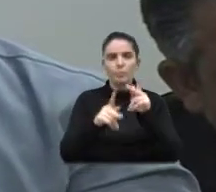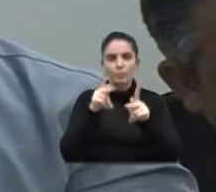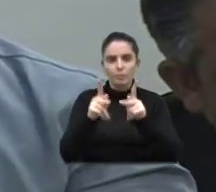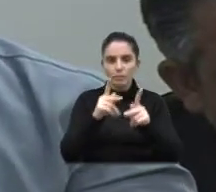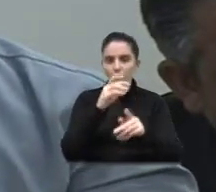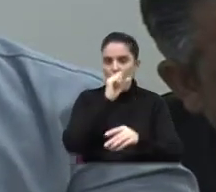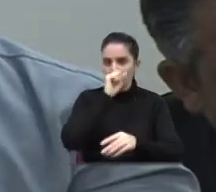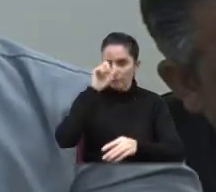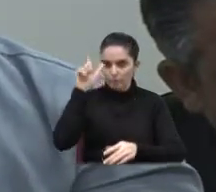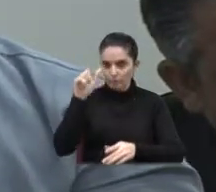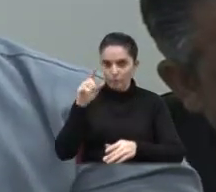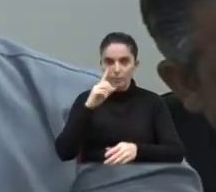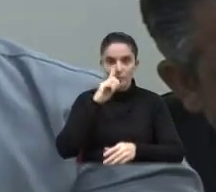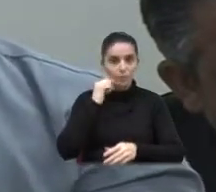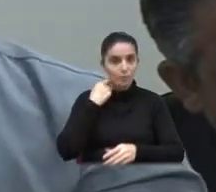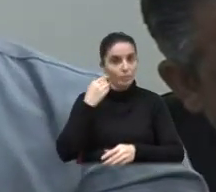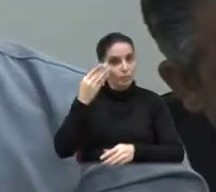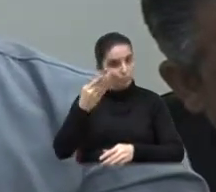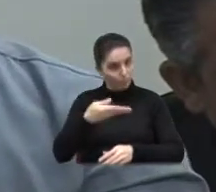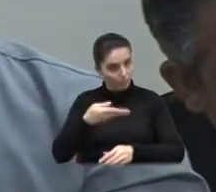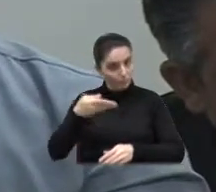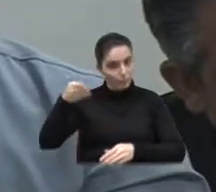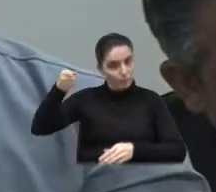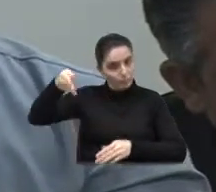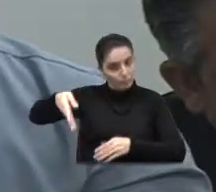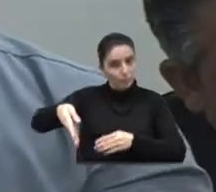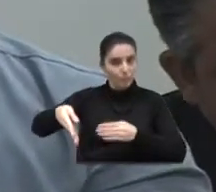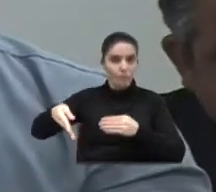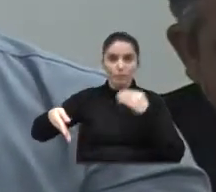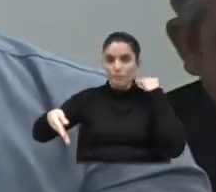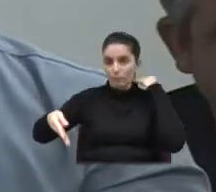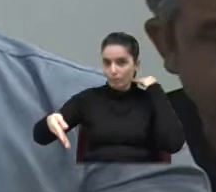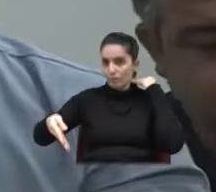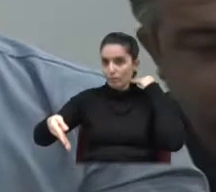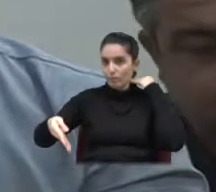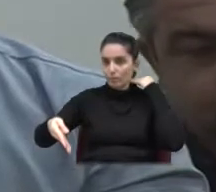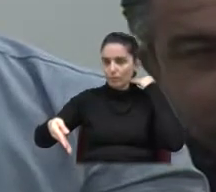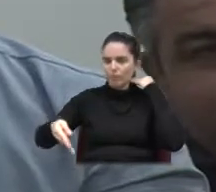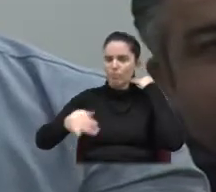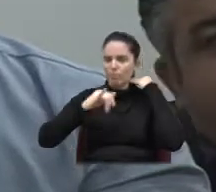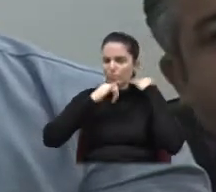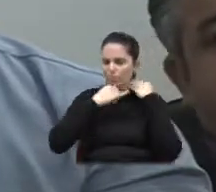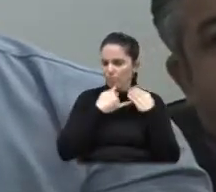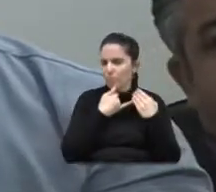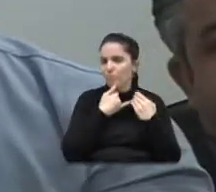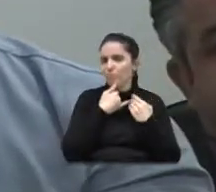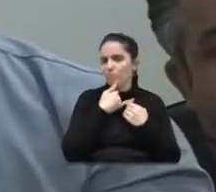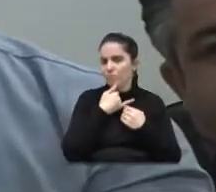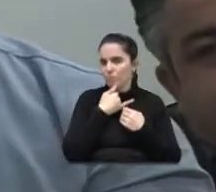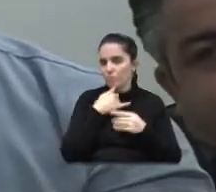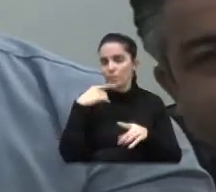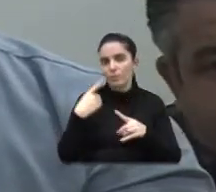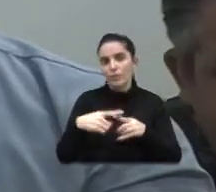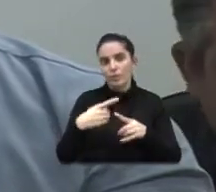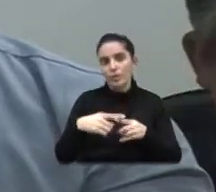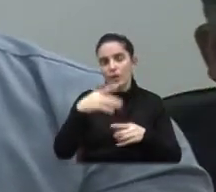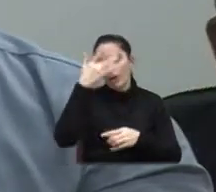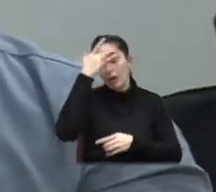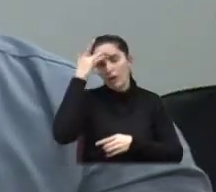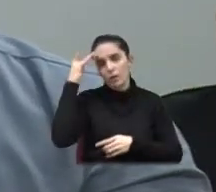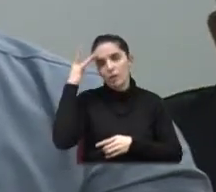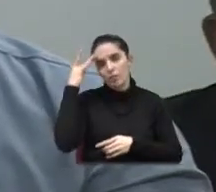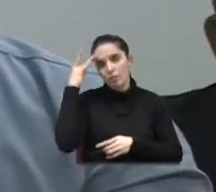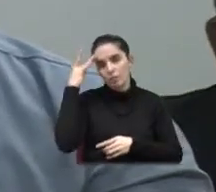Hoje eu fui ao banco e eu digo para os senhores, é uma tristeza, porque as pessoas ficam lá